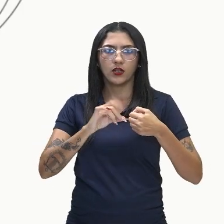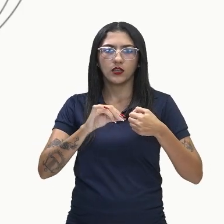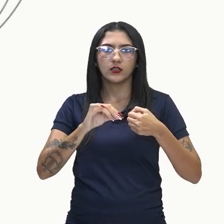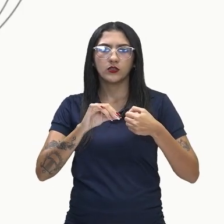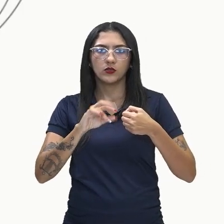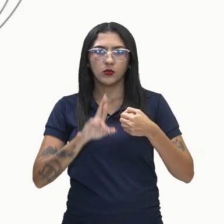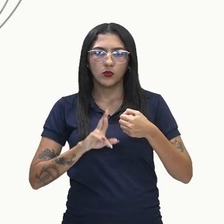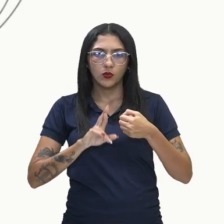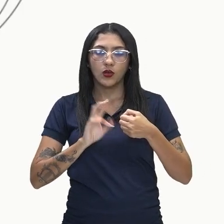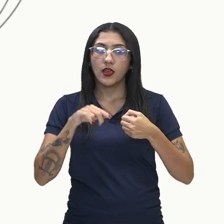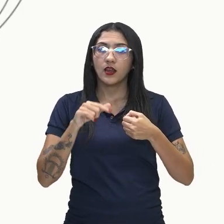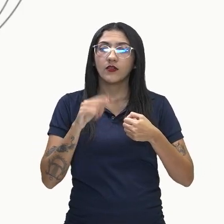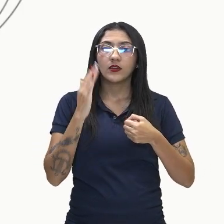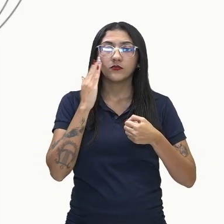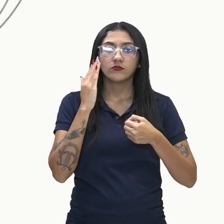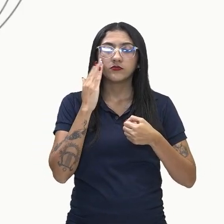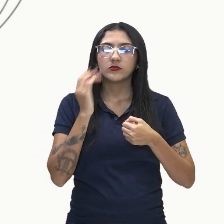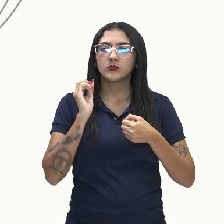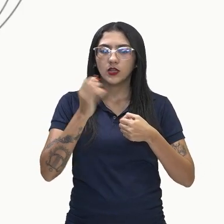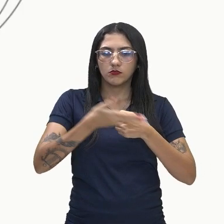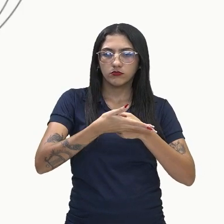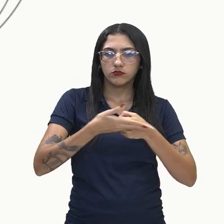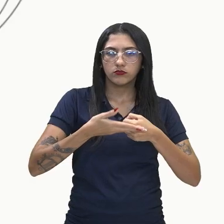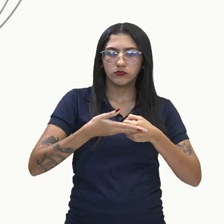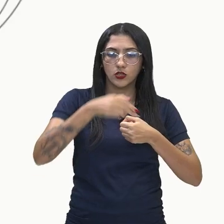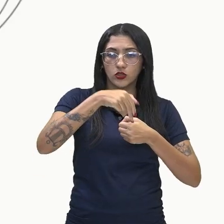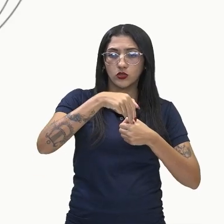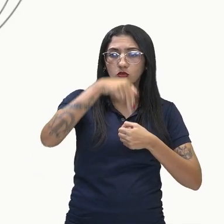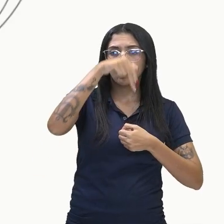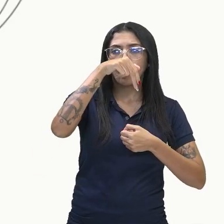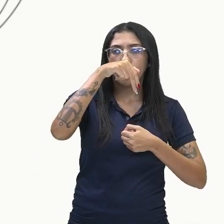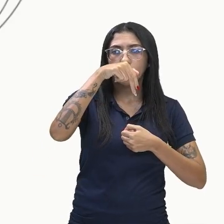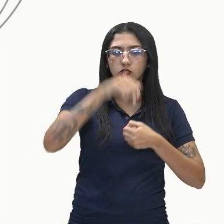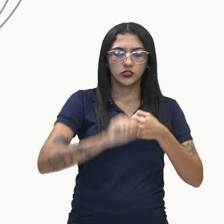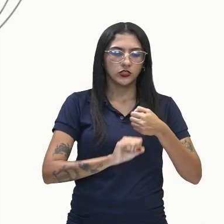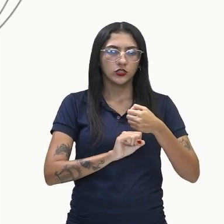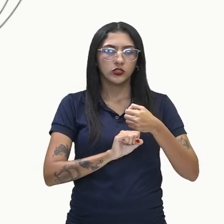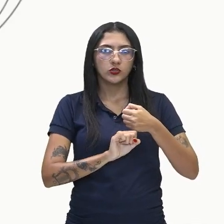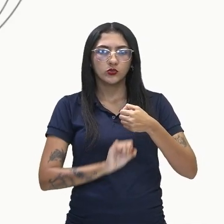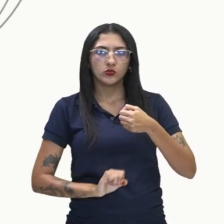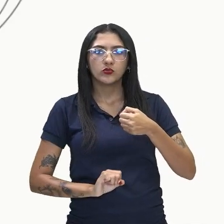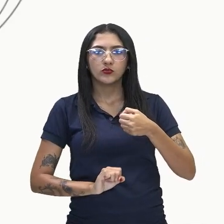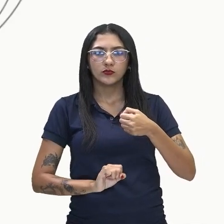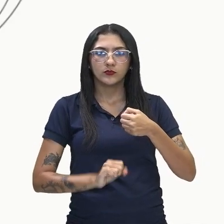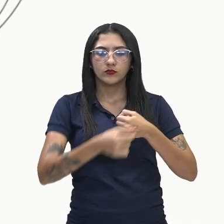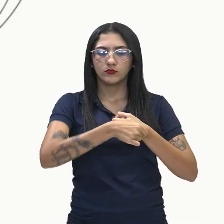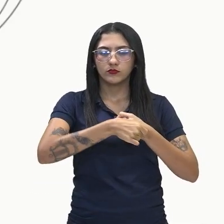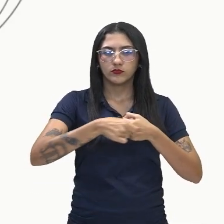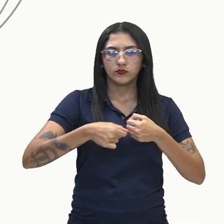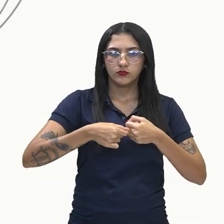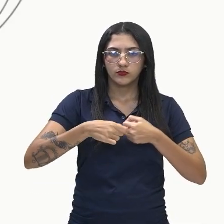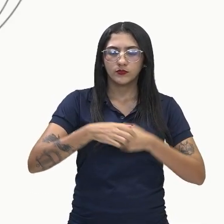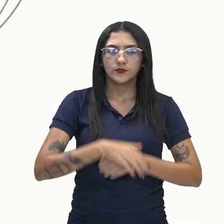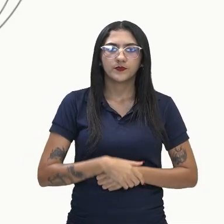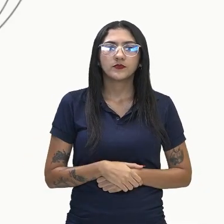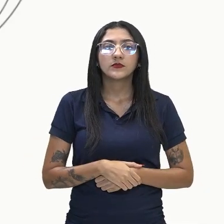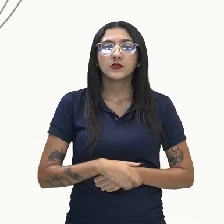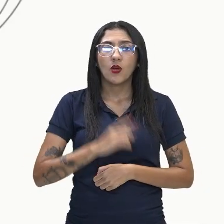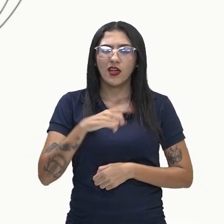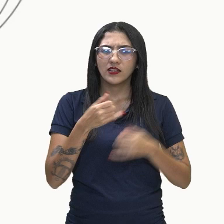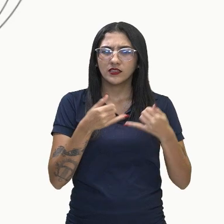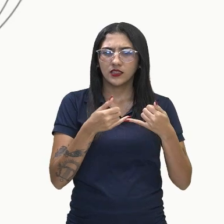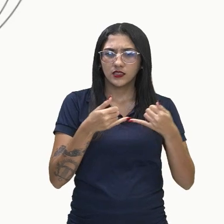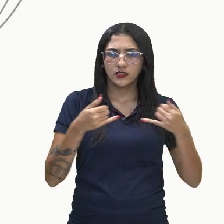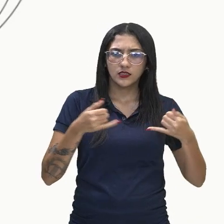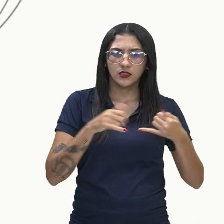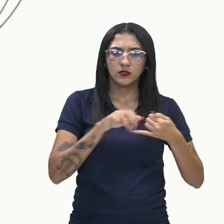ali hemisfério norte e hemisfério sul, né? Essa porção aí da Terra. E aí, além da linha do Equador, eu tenho